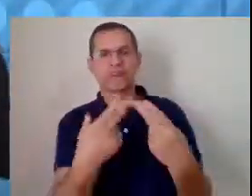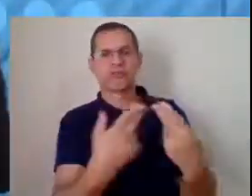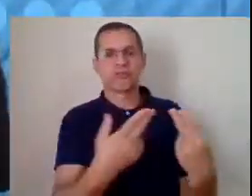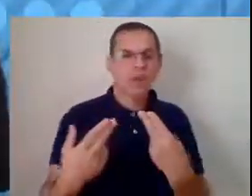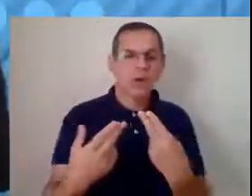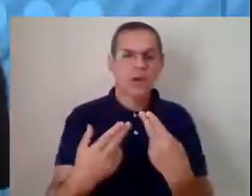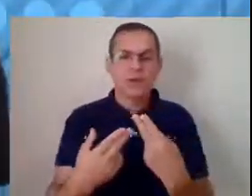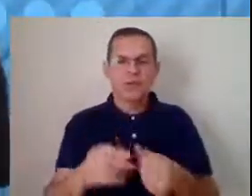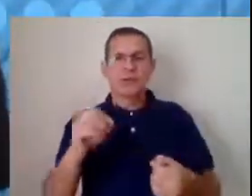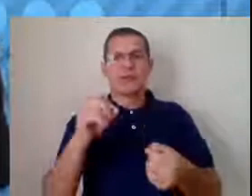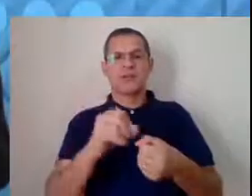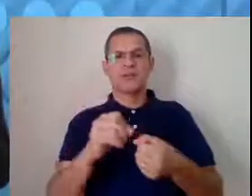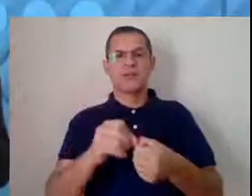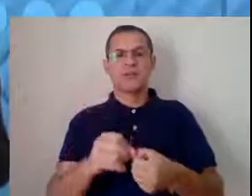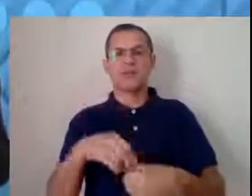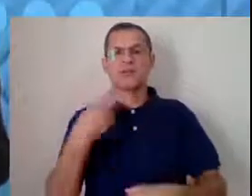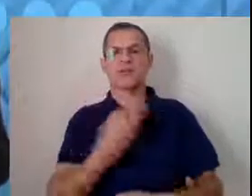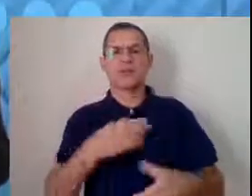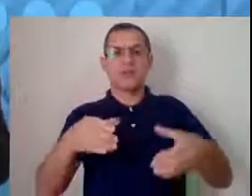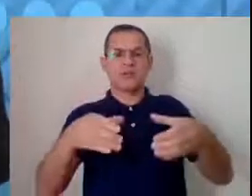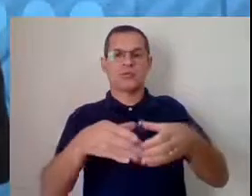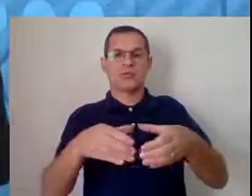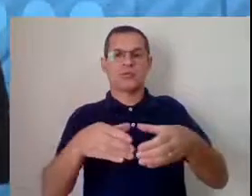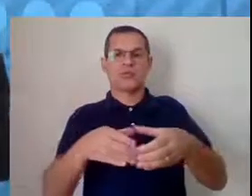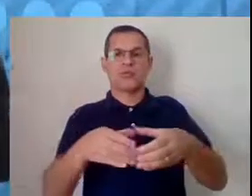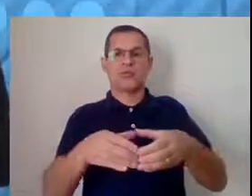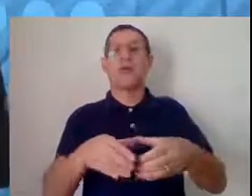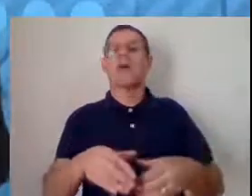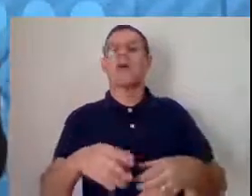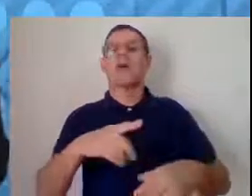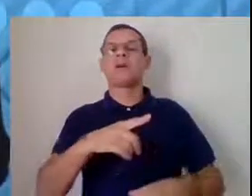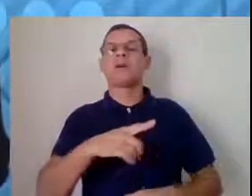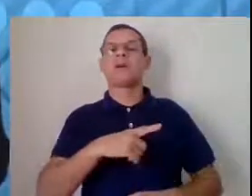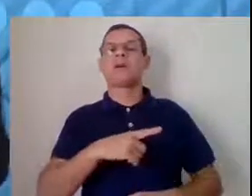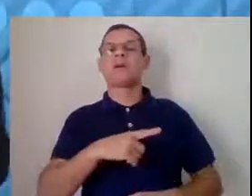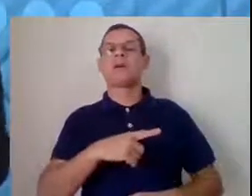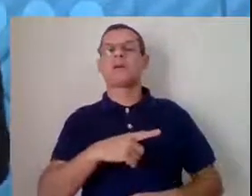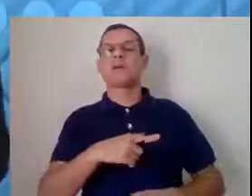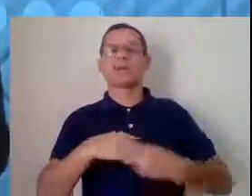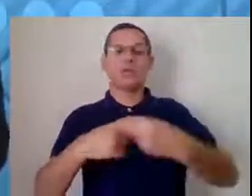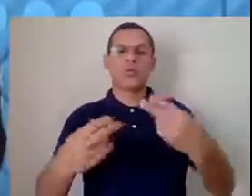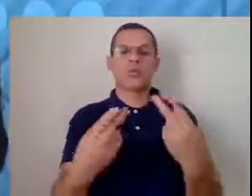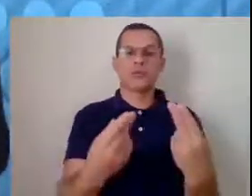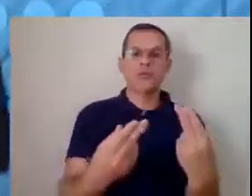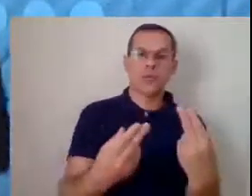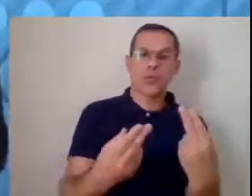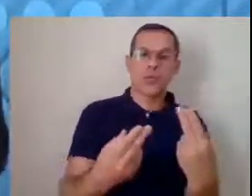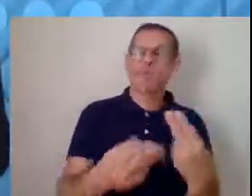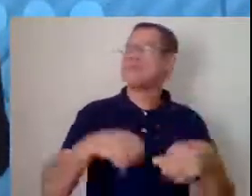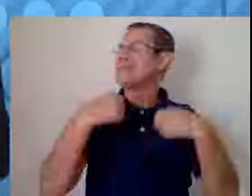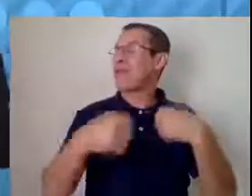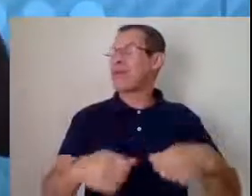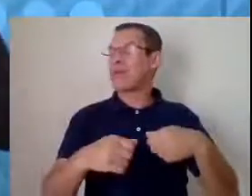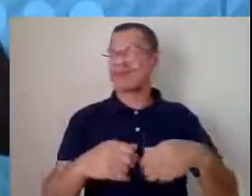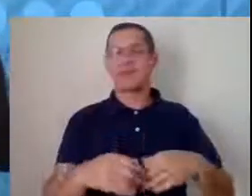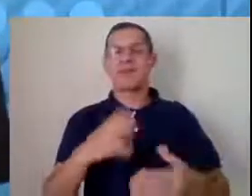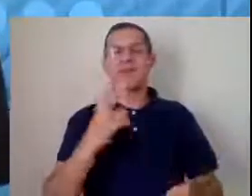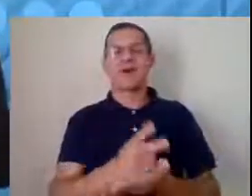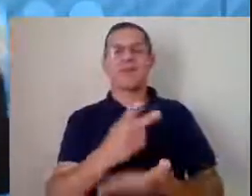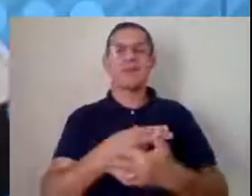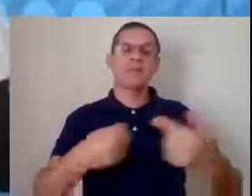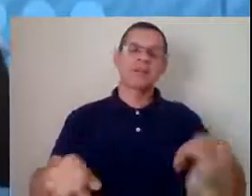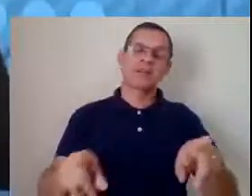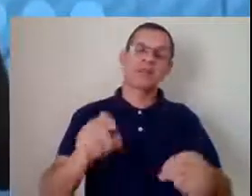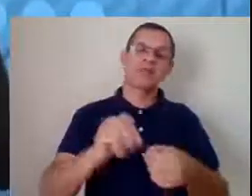parecidos forma o nosso conjunto. Então, eles têm que ter algo em comum, não necessariamente a mesma coisa. Eu